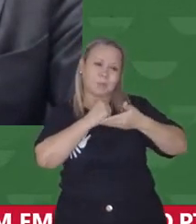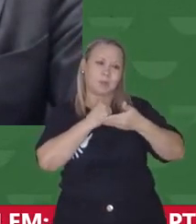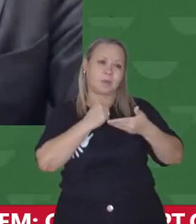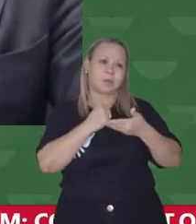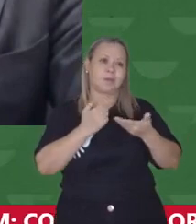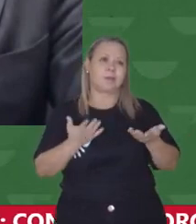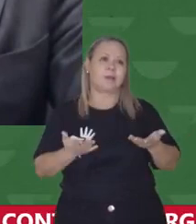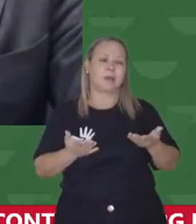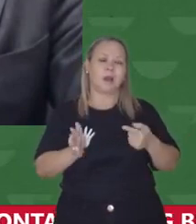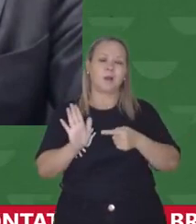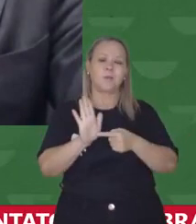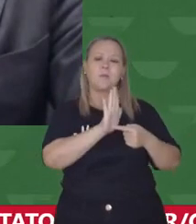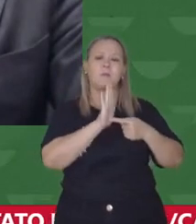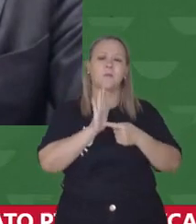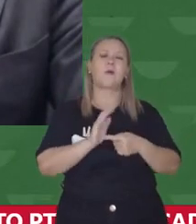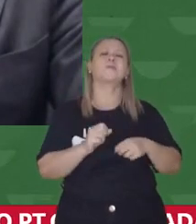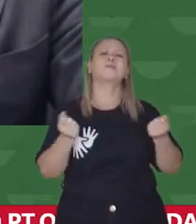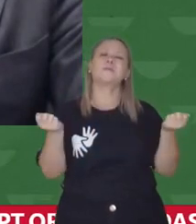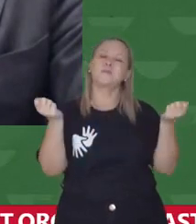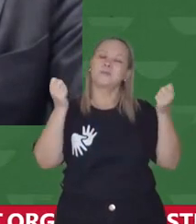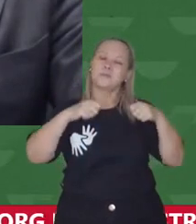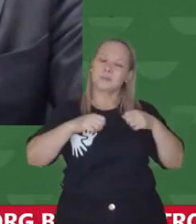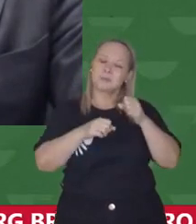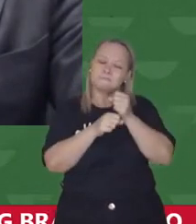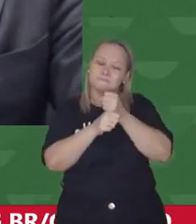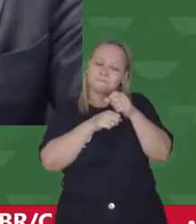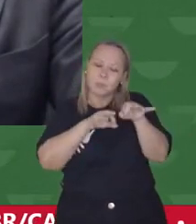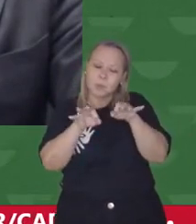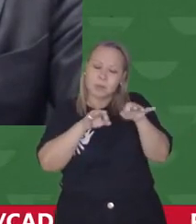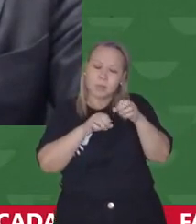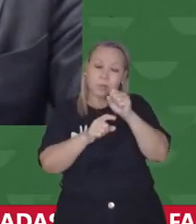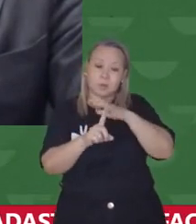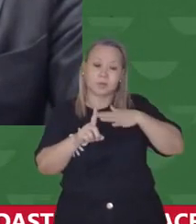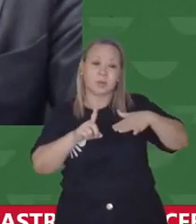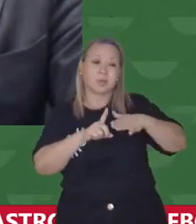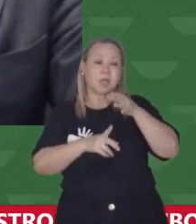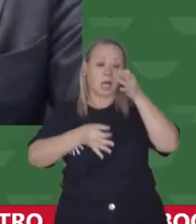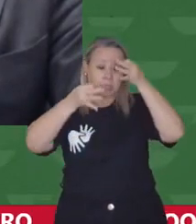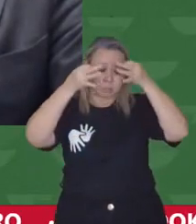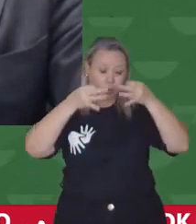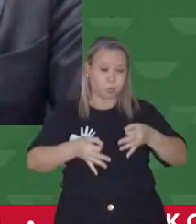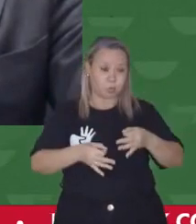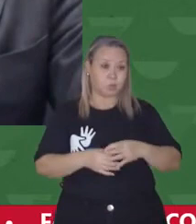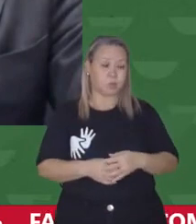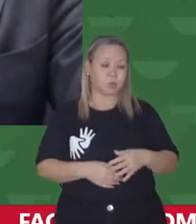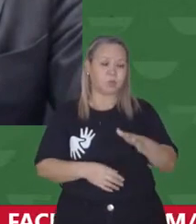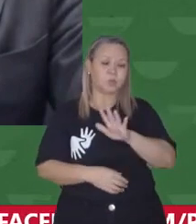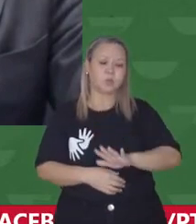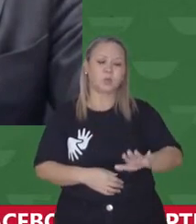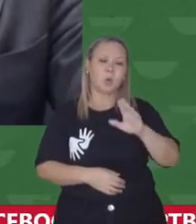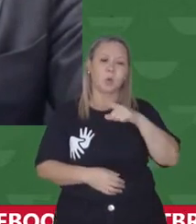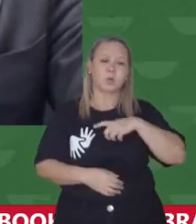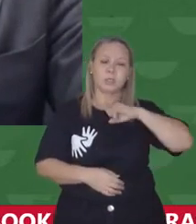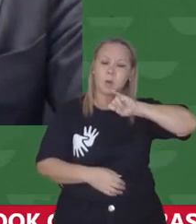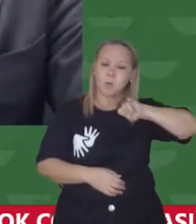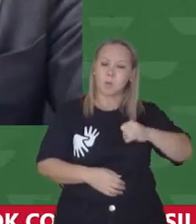que é possível construir uma sociedade mais justa, uma sociedade onde todos têm oportunidades, uma